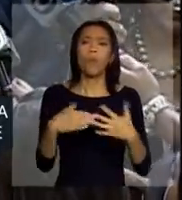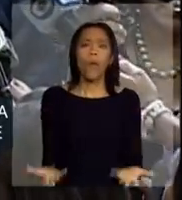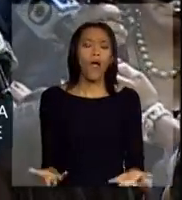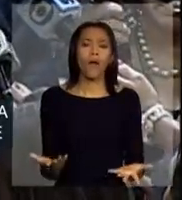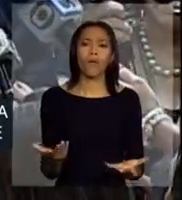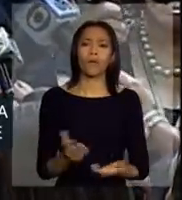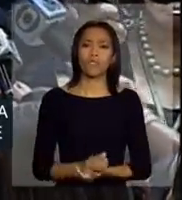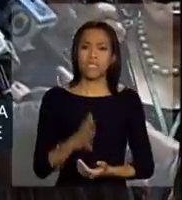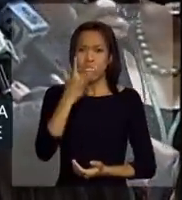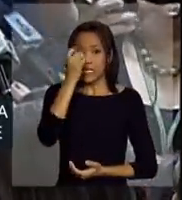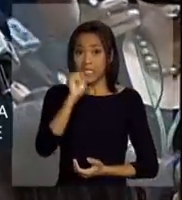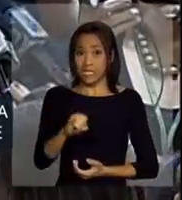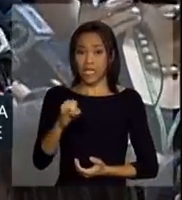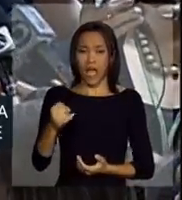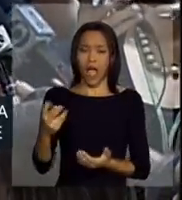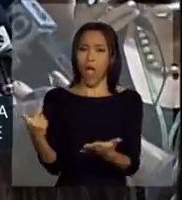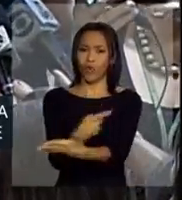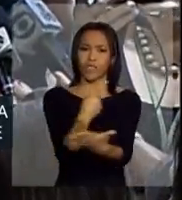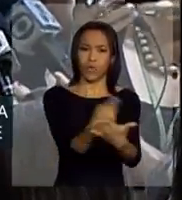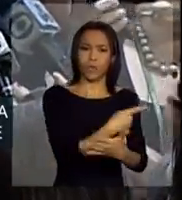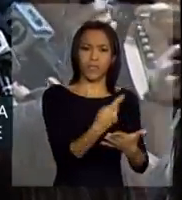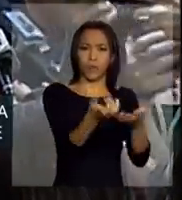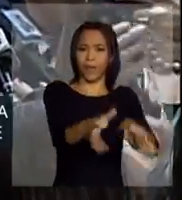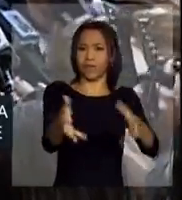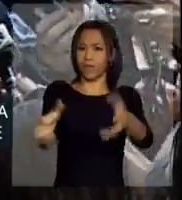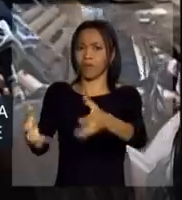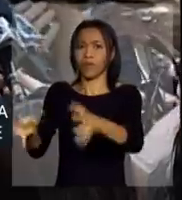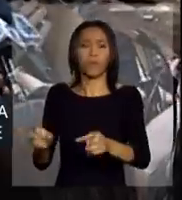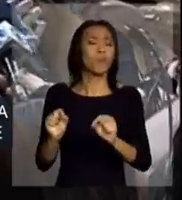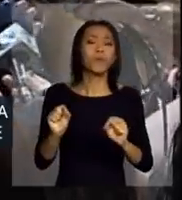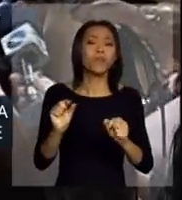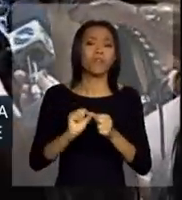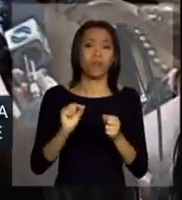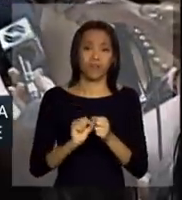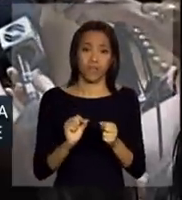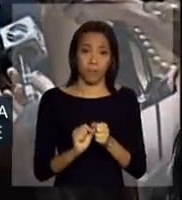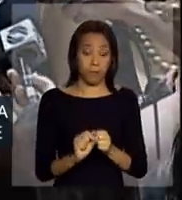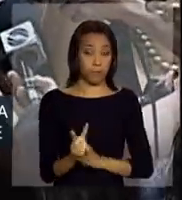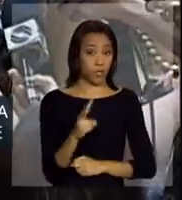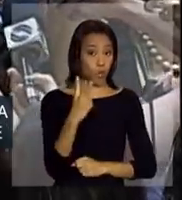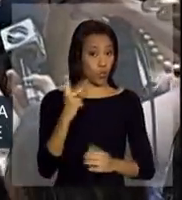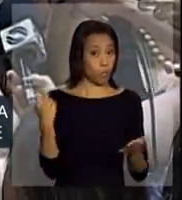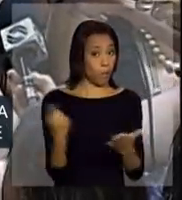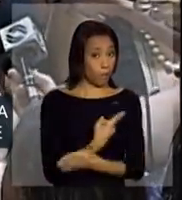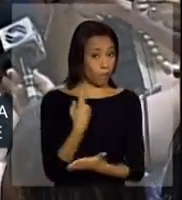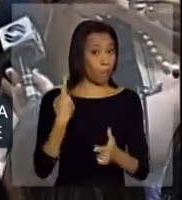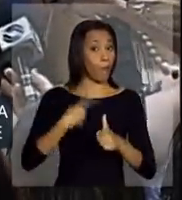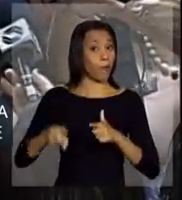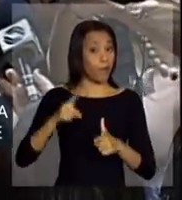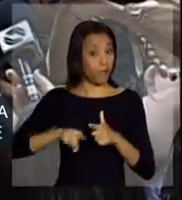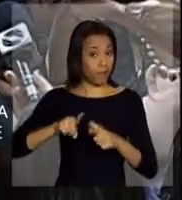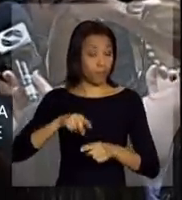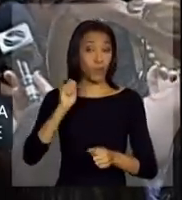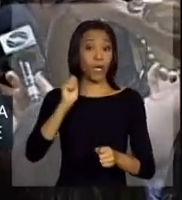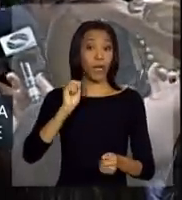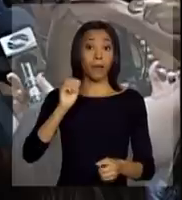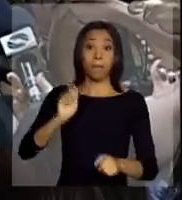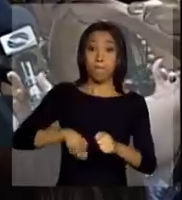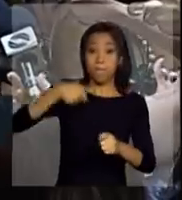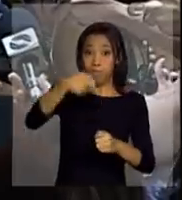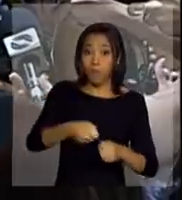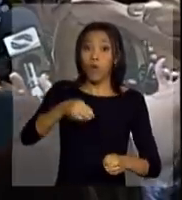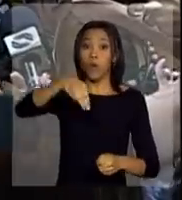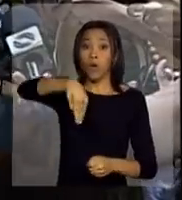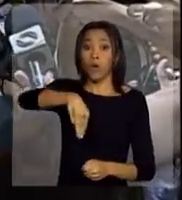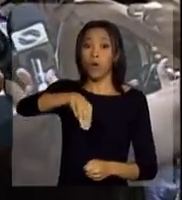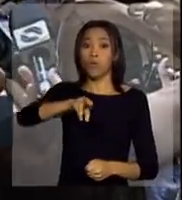negando em uma quantidade repetida de vezes? Tem dois tipos de consequência. Uma consequência imediata é a multa que está